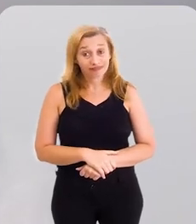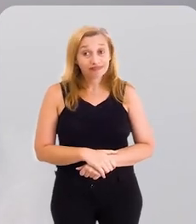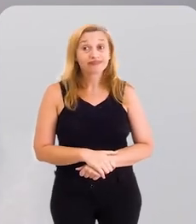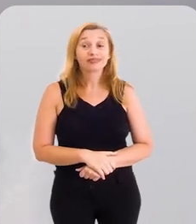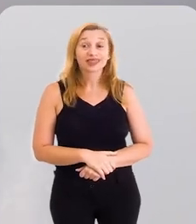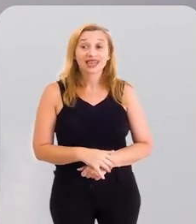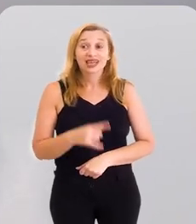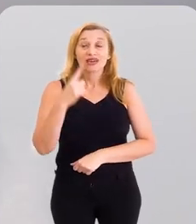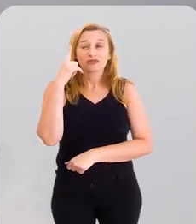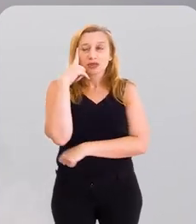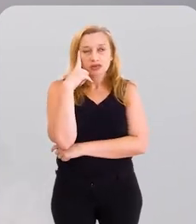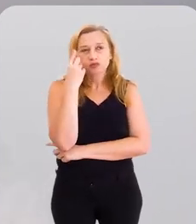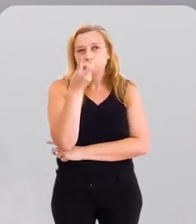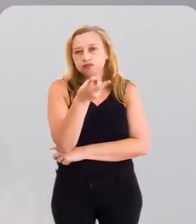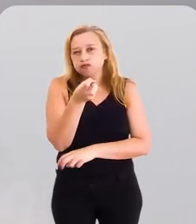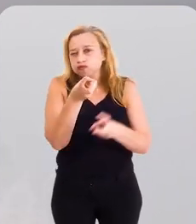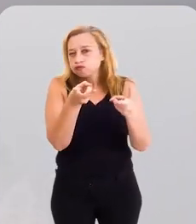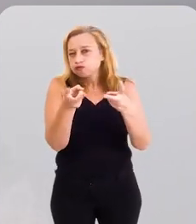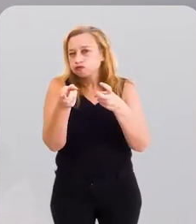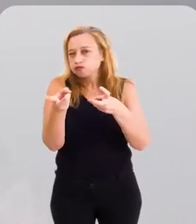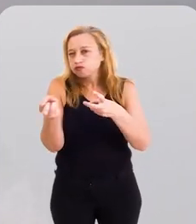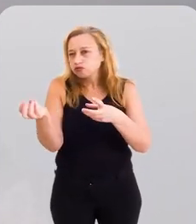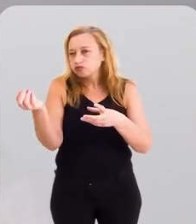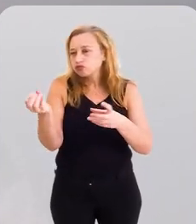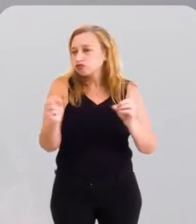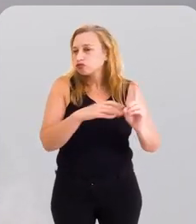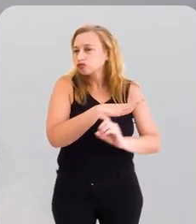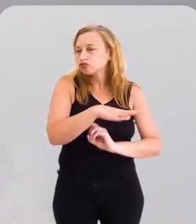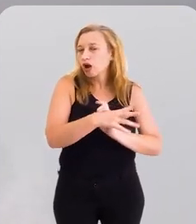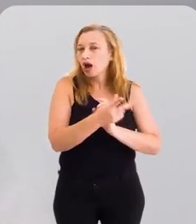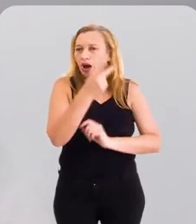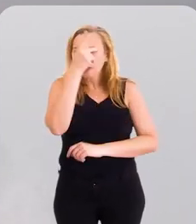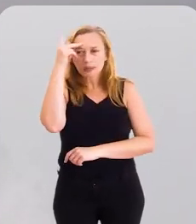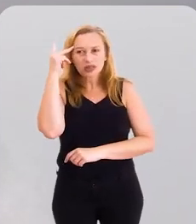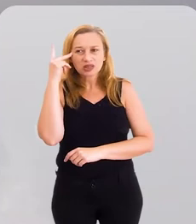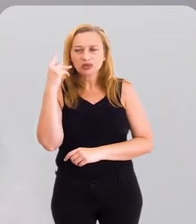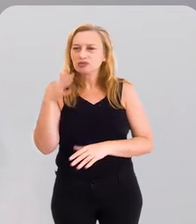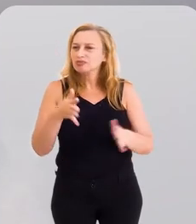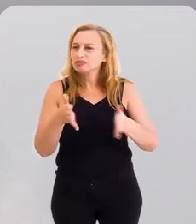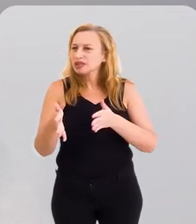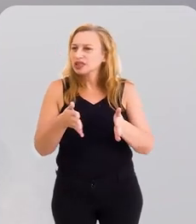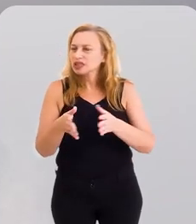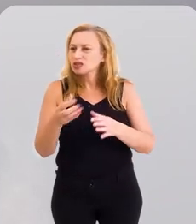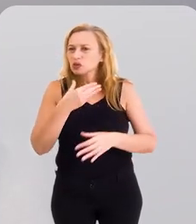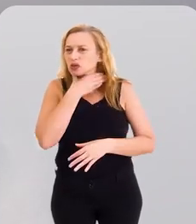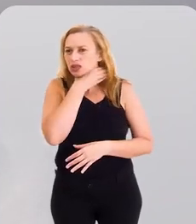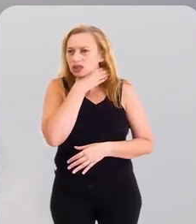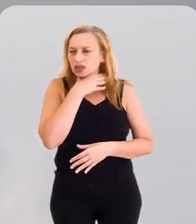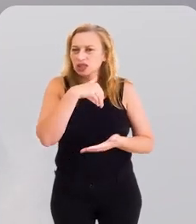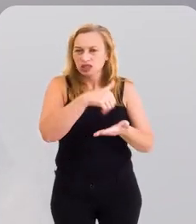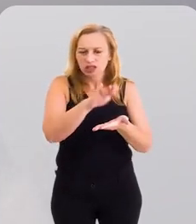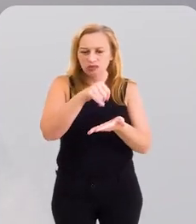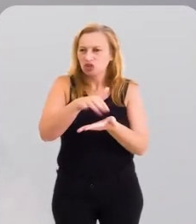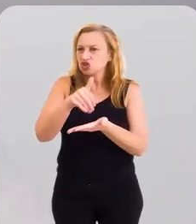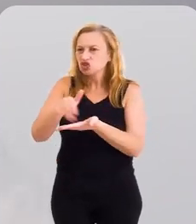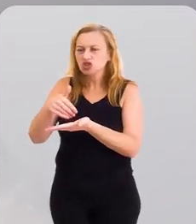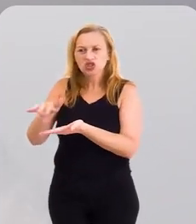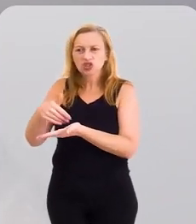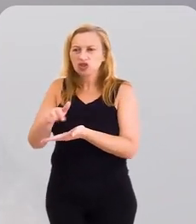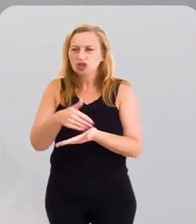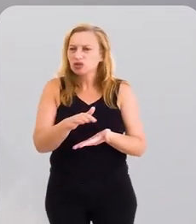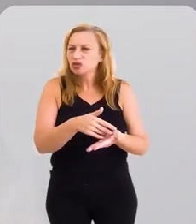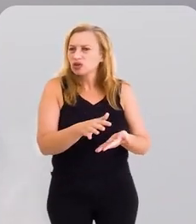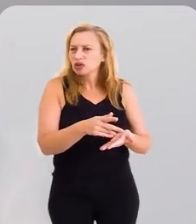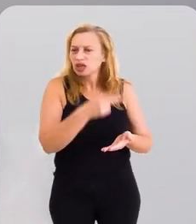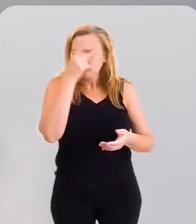intensidade ainda maior. Eu fiquei observando na sociedade pessoas, durante essa crise, demitiram